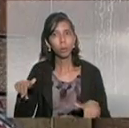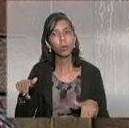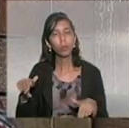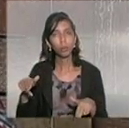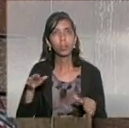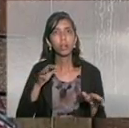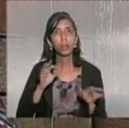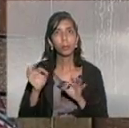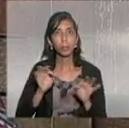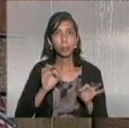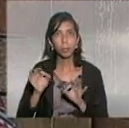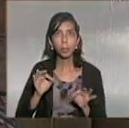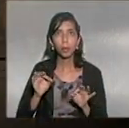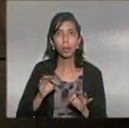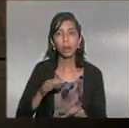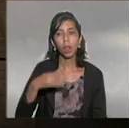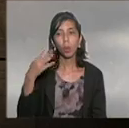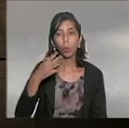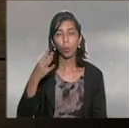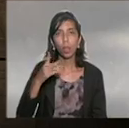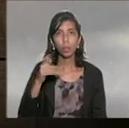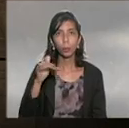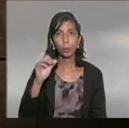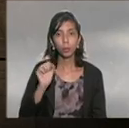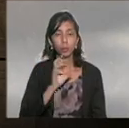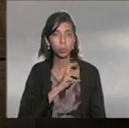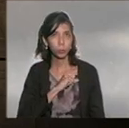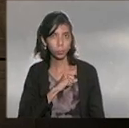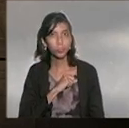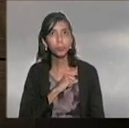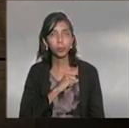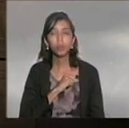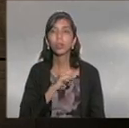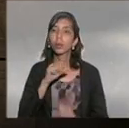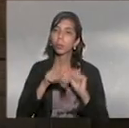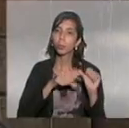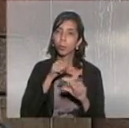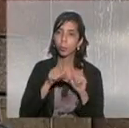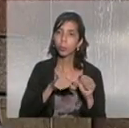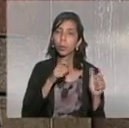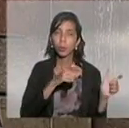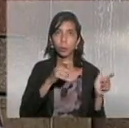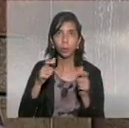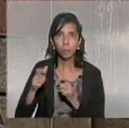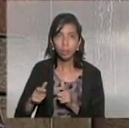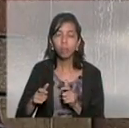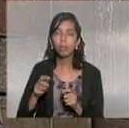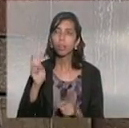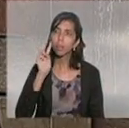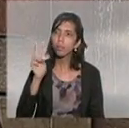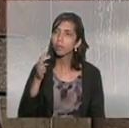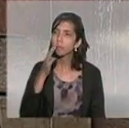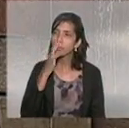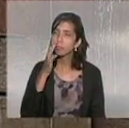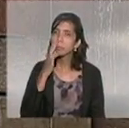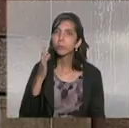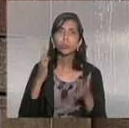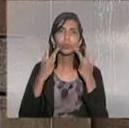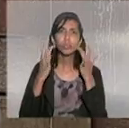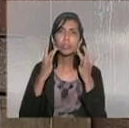de uma peça minha. Qual é? O Quatro Faces do Amor. A gente começa no Teatro Net e depois se muda para o Glaucio Gil. E aí eu vi aquele